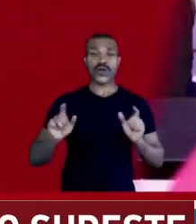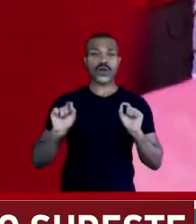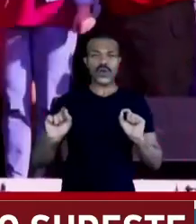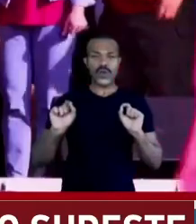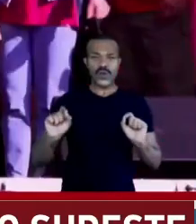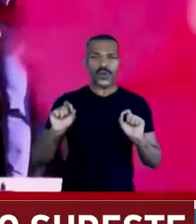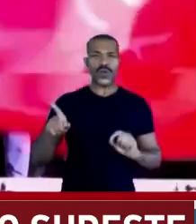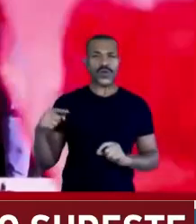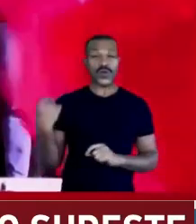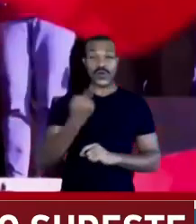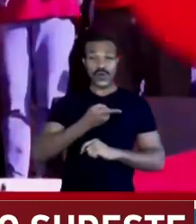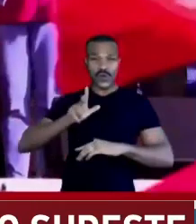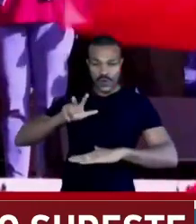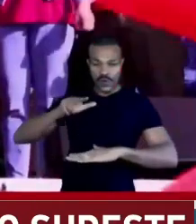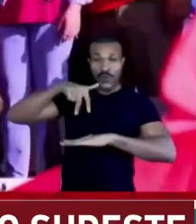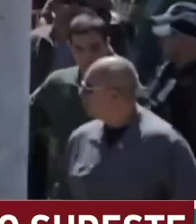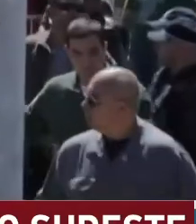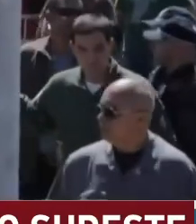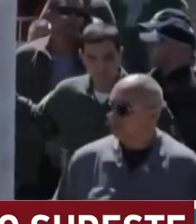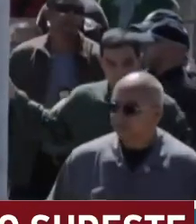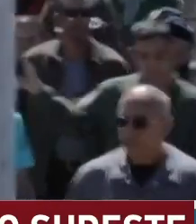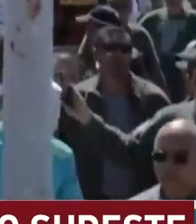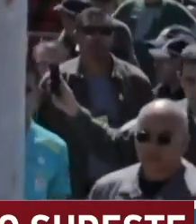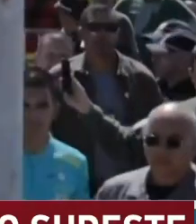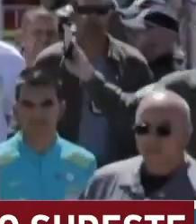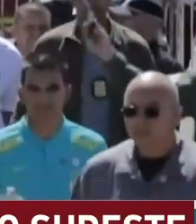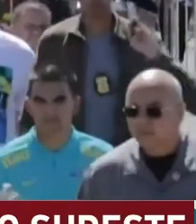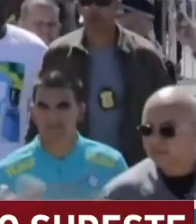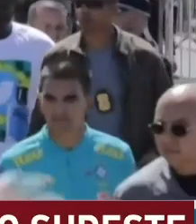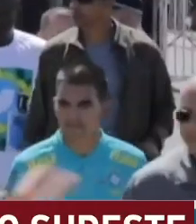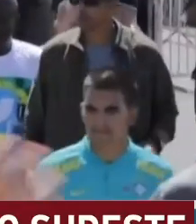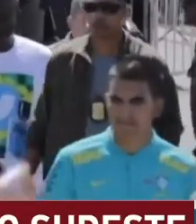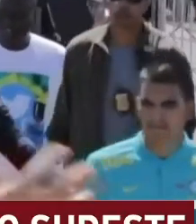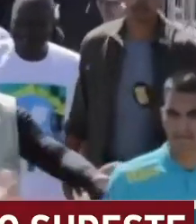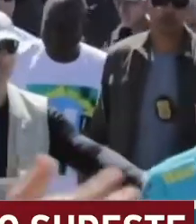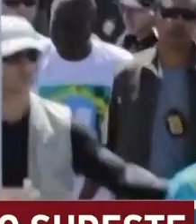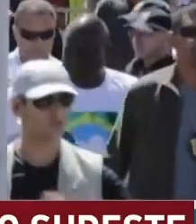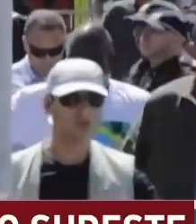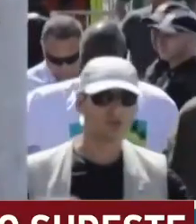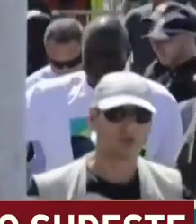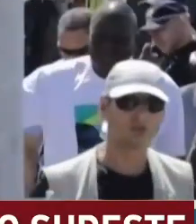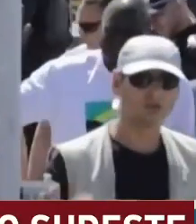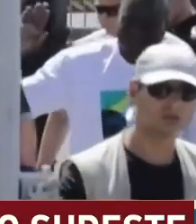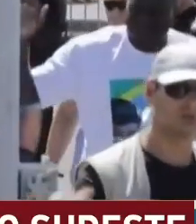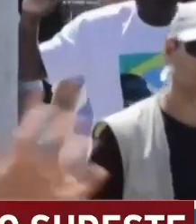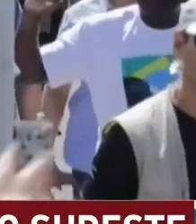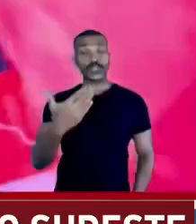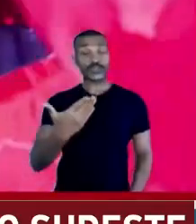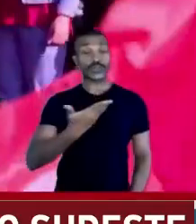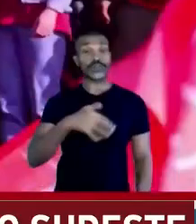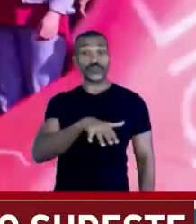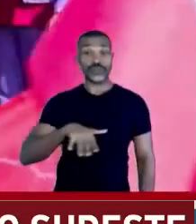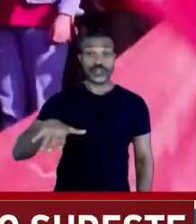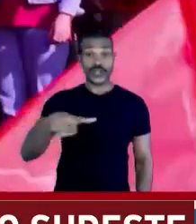Testa. Agora, o início da propaganda eleitoral na TV, na avaliação do senhor, pode mudar o panorama dos números